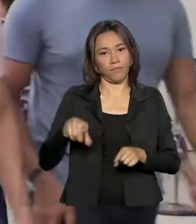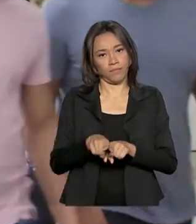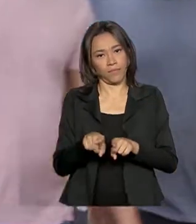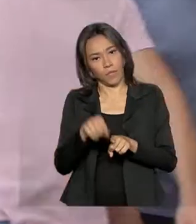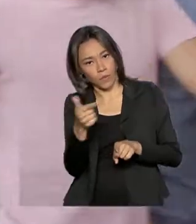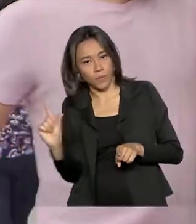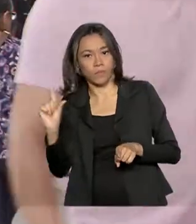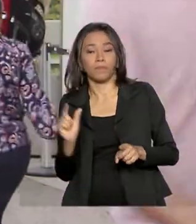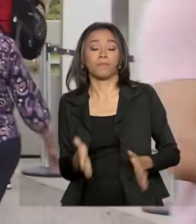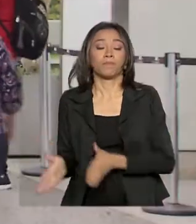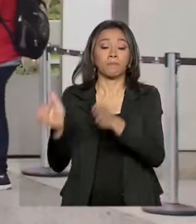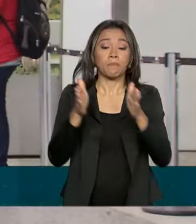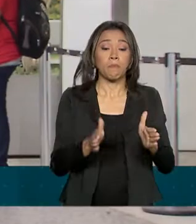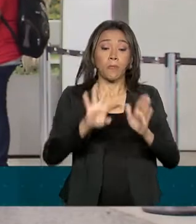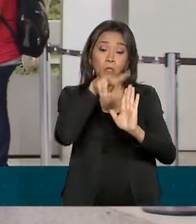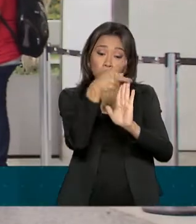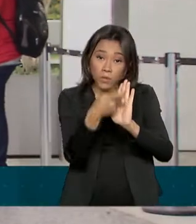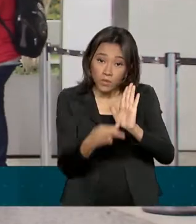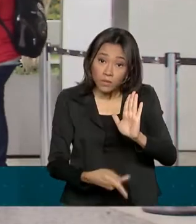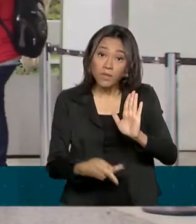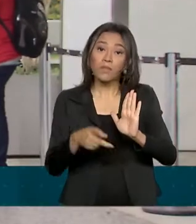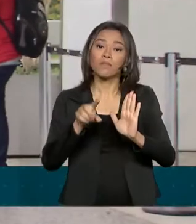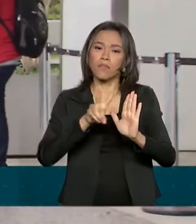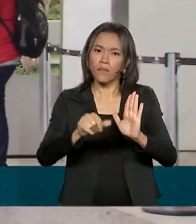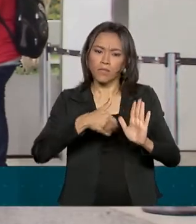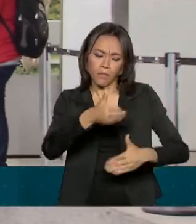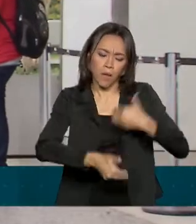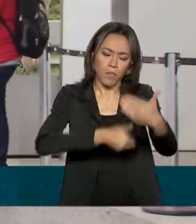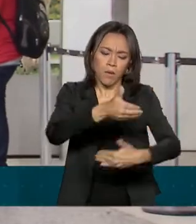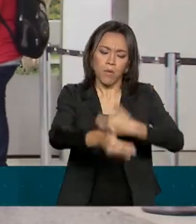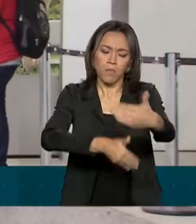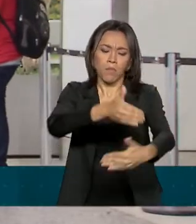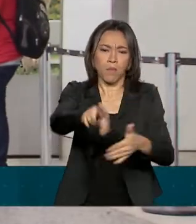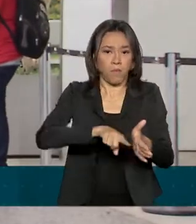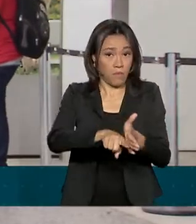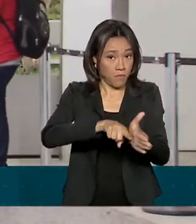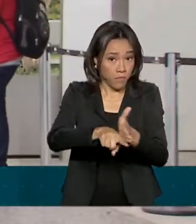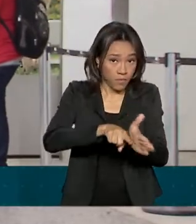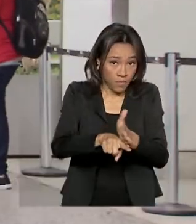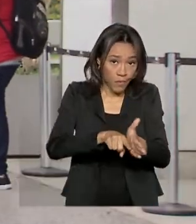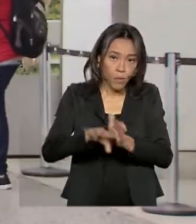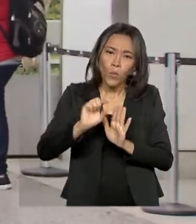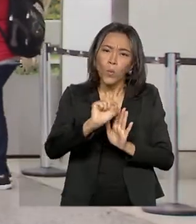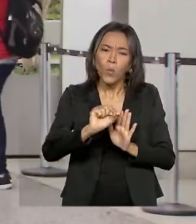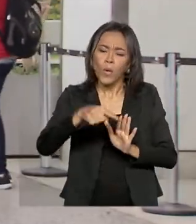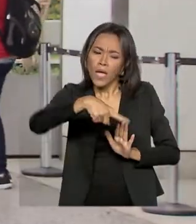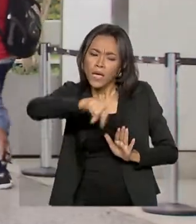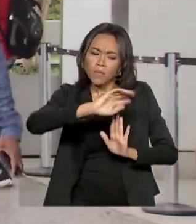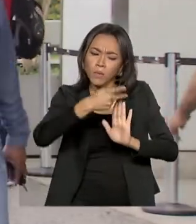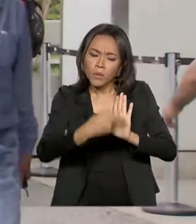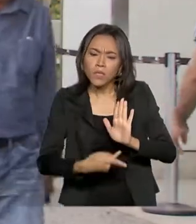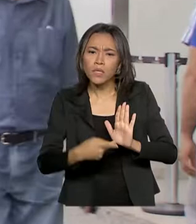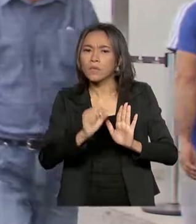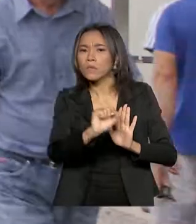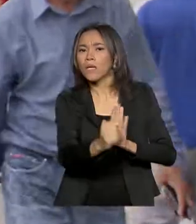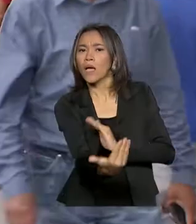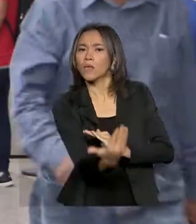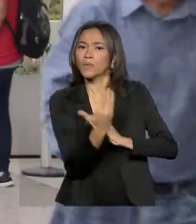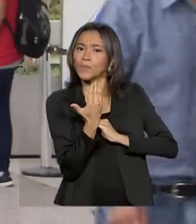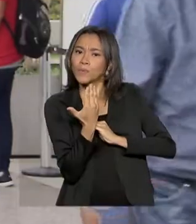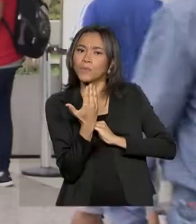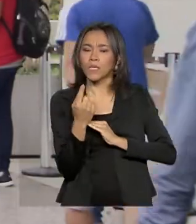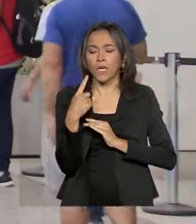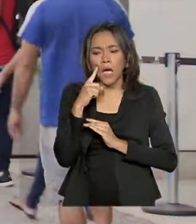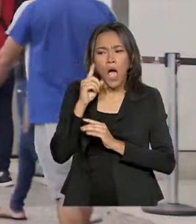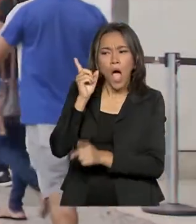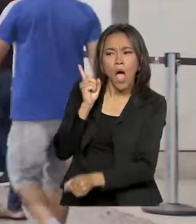Entre os projetos que poderão ser desenvolvidos estão aqueles que ajudem a traçar, por exemplo, a origem